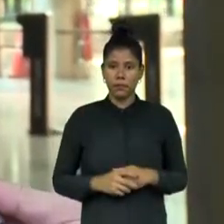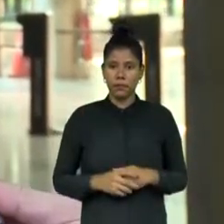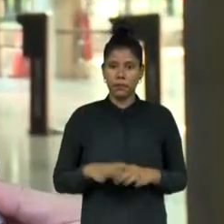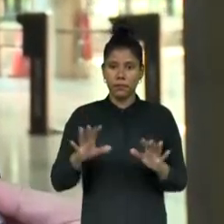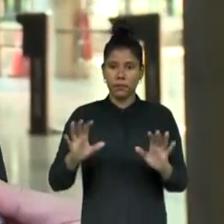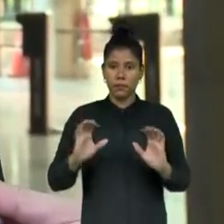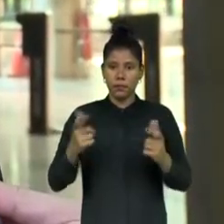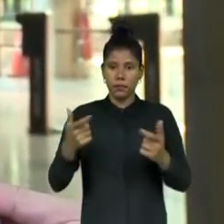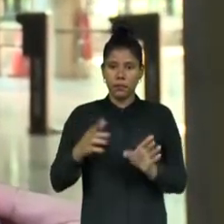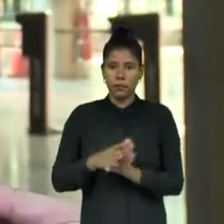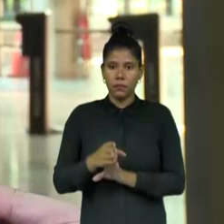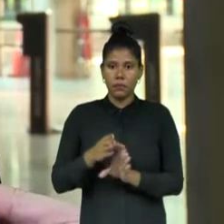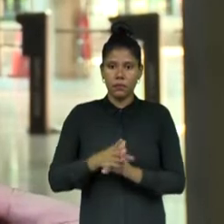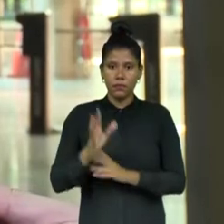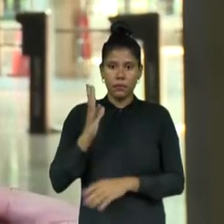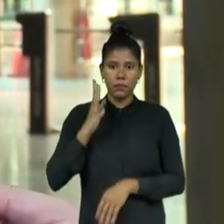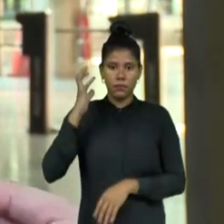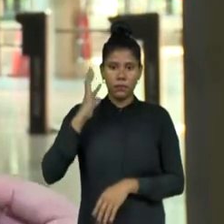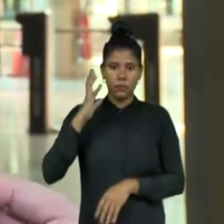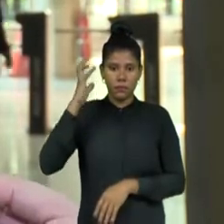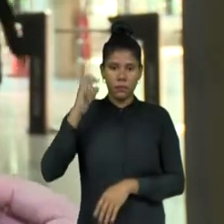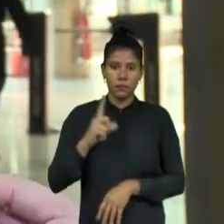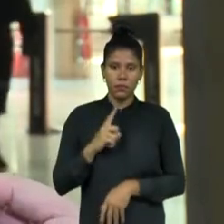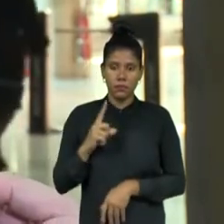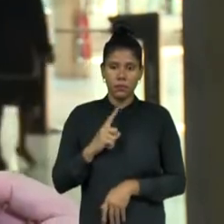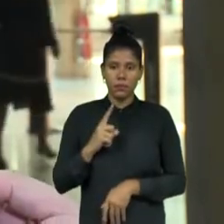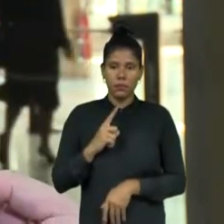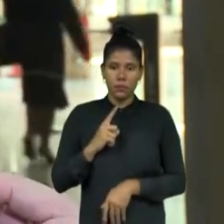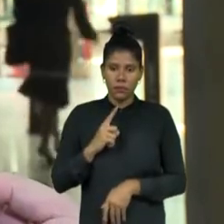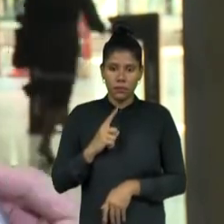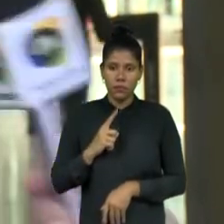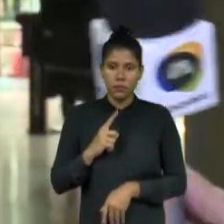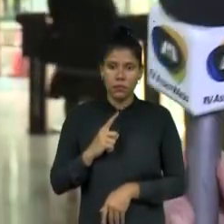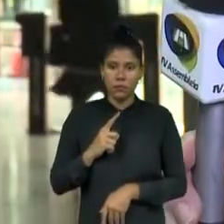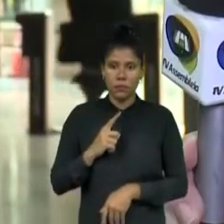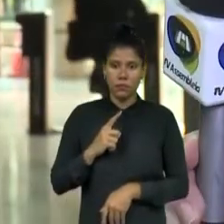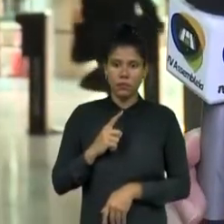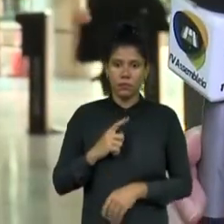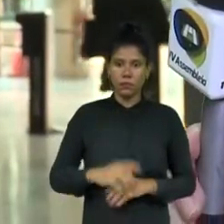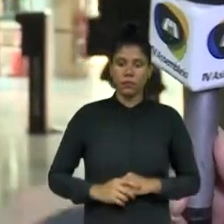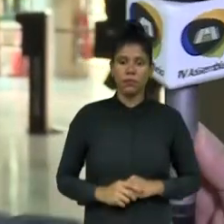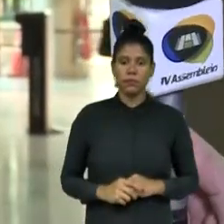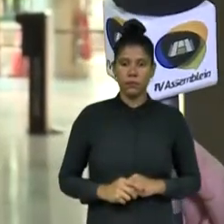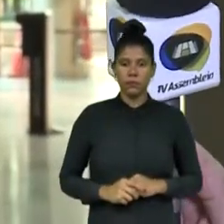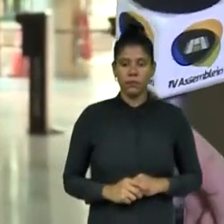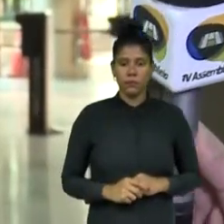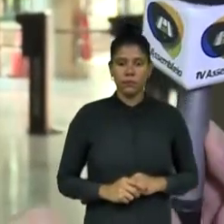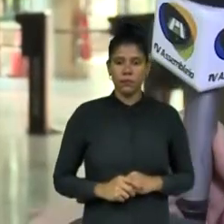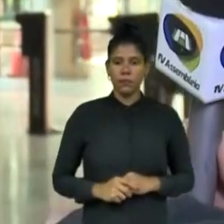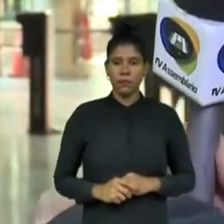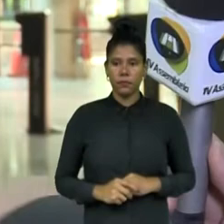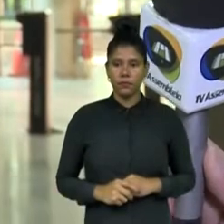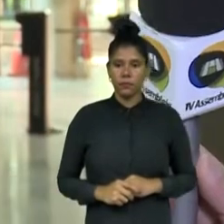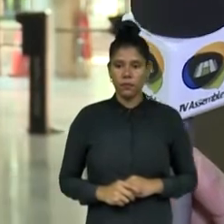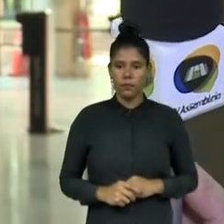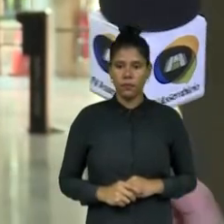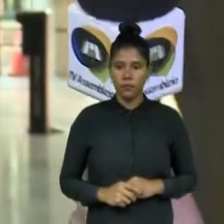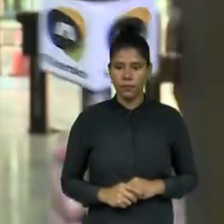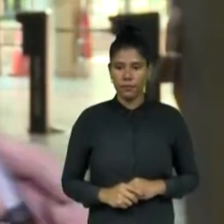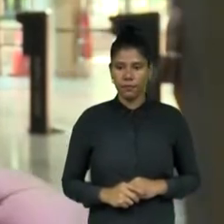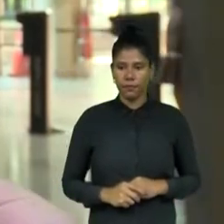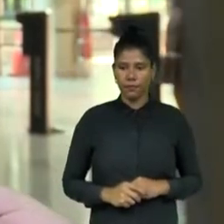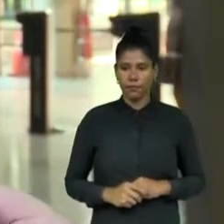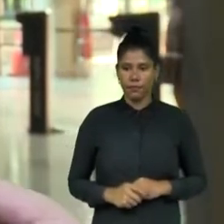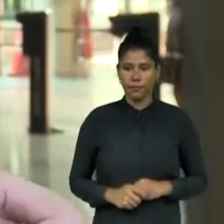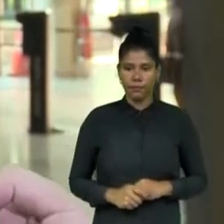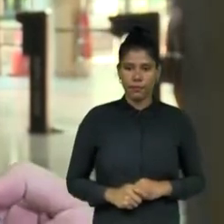Leitão, com a sua prestação de conta legislativa e administrativa semestral. A pauta já está praticamente limpa,